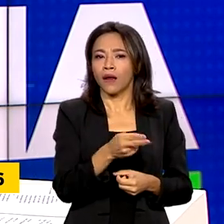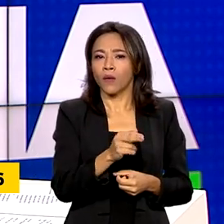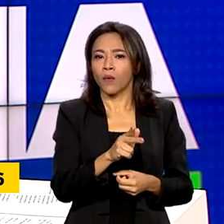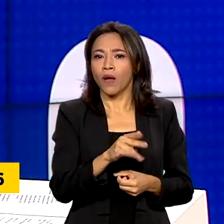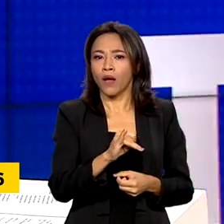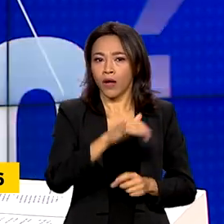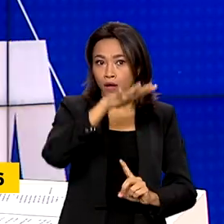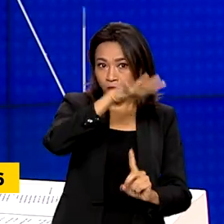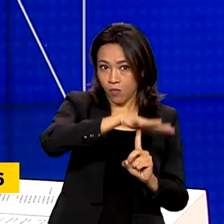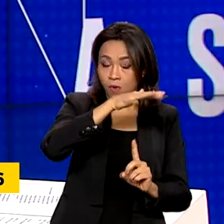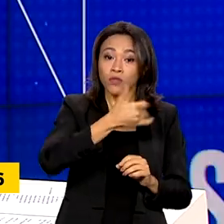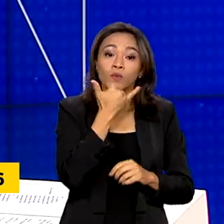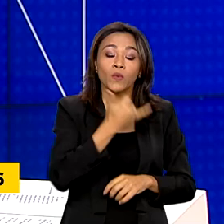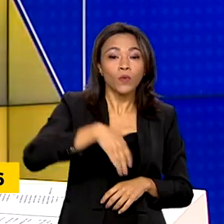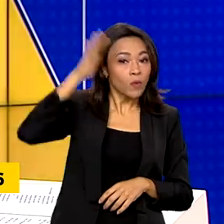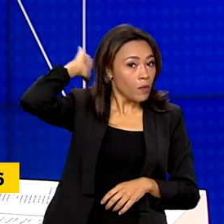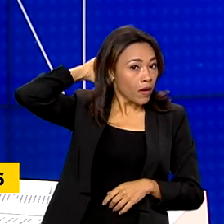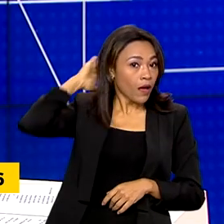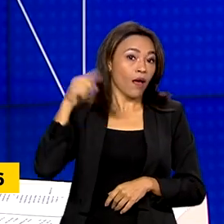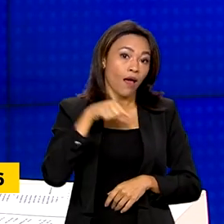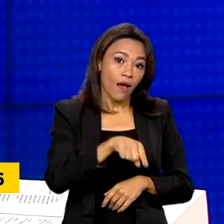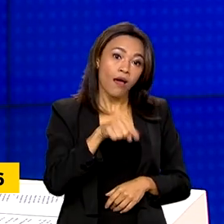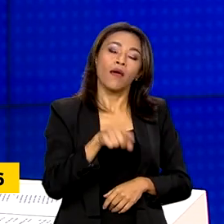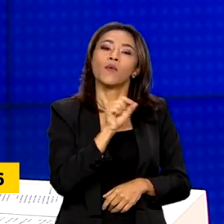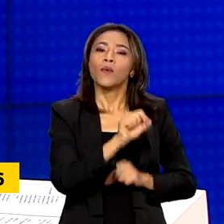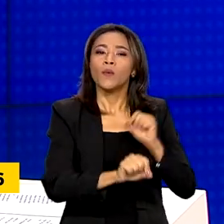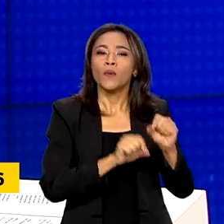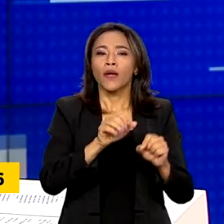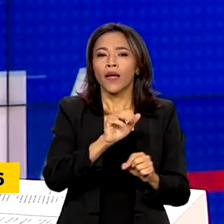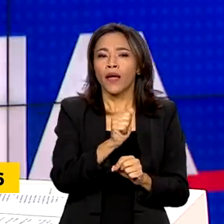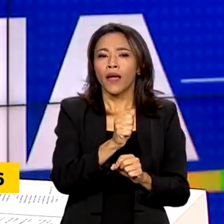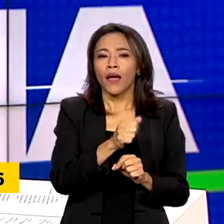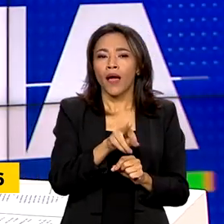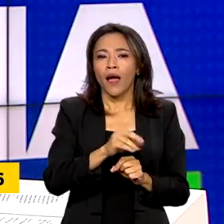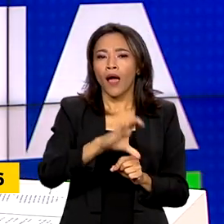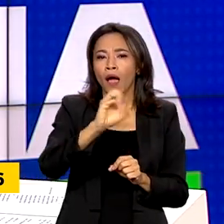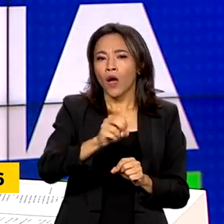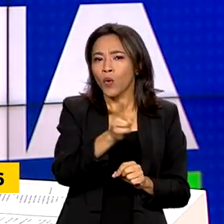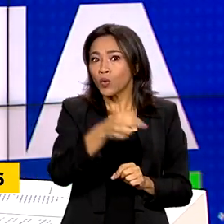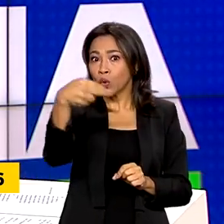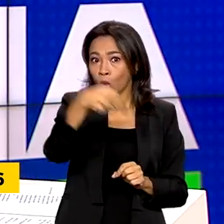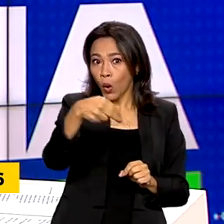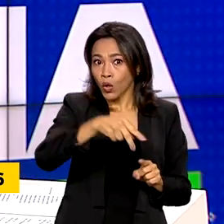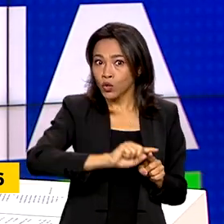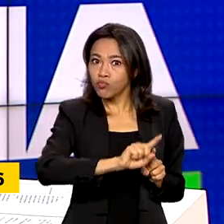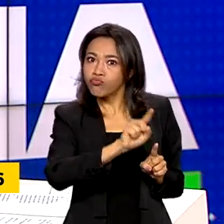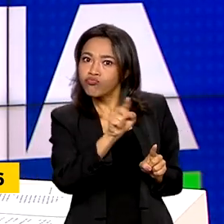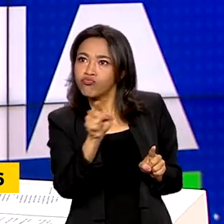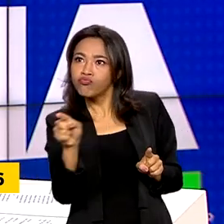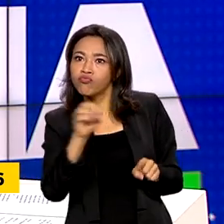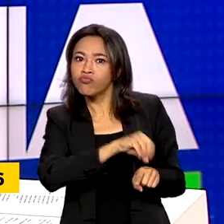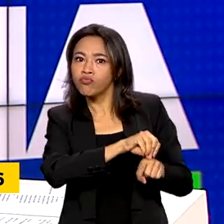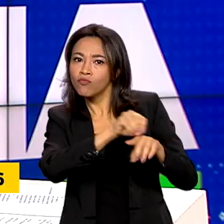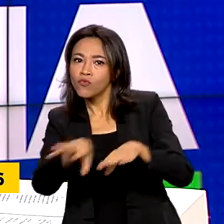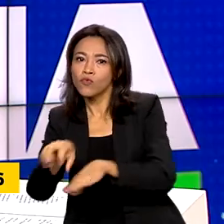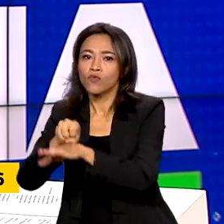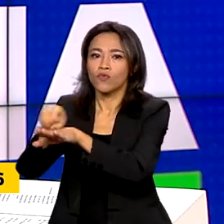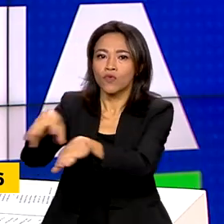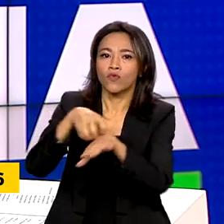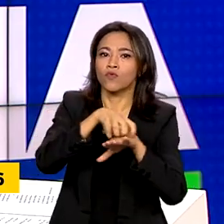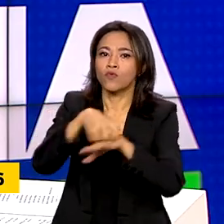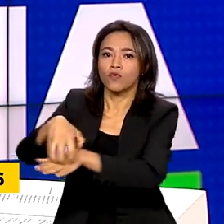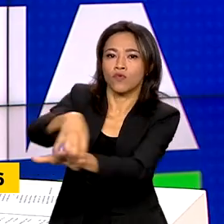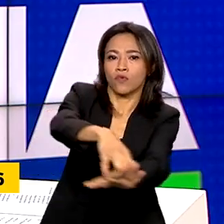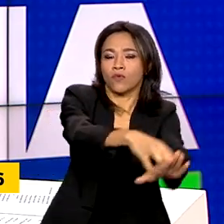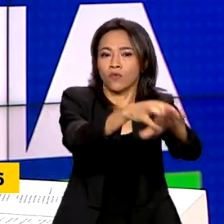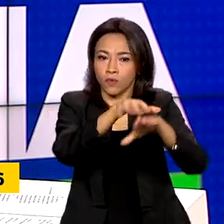Federal a rodovia faz parte do arco Norte a mais importante via de escoamento de produção mineral e agropecuária